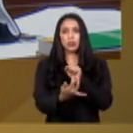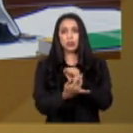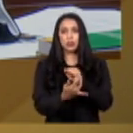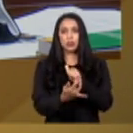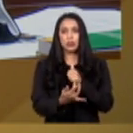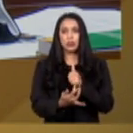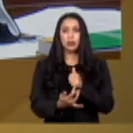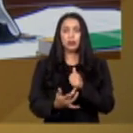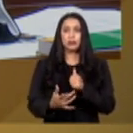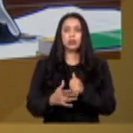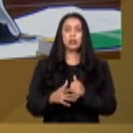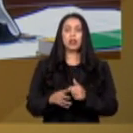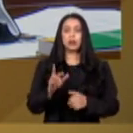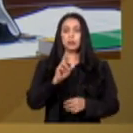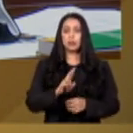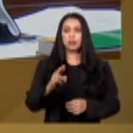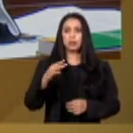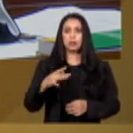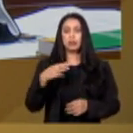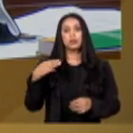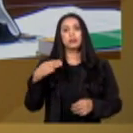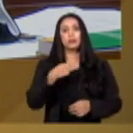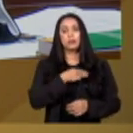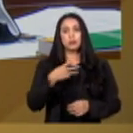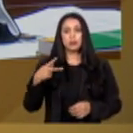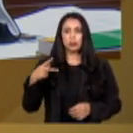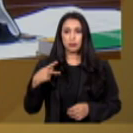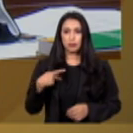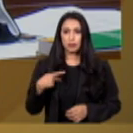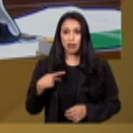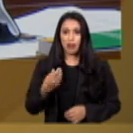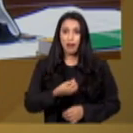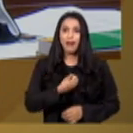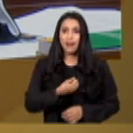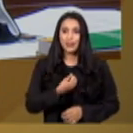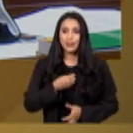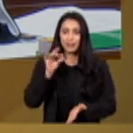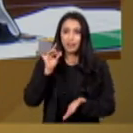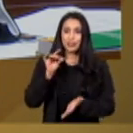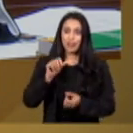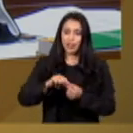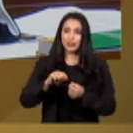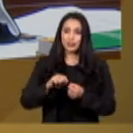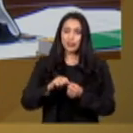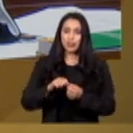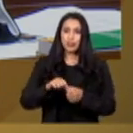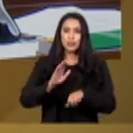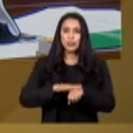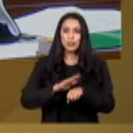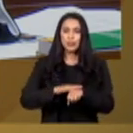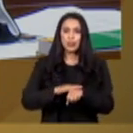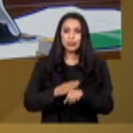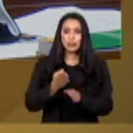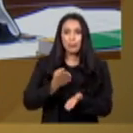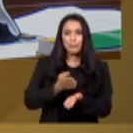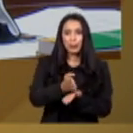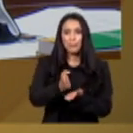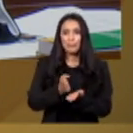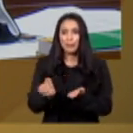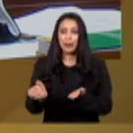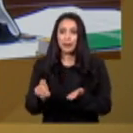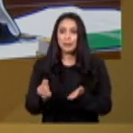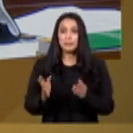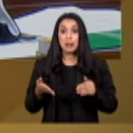representante do ministério público o vinícius a vida à frente realmente momentos antigos depois de ter